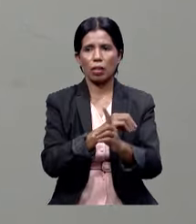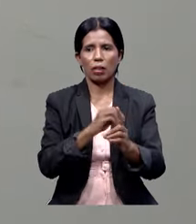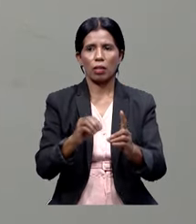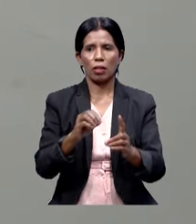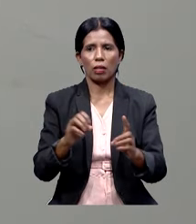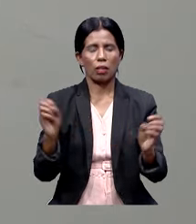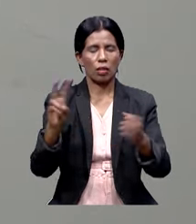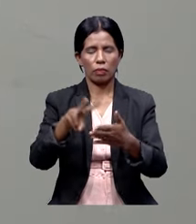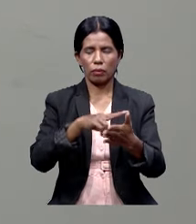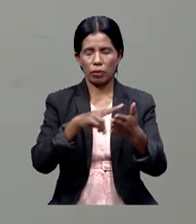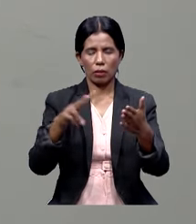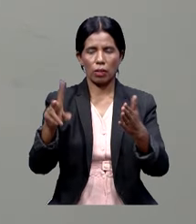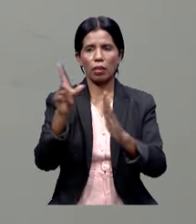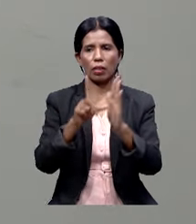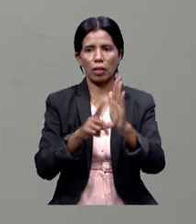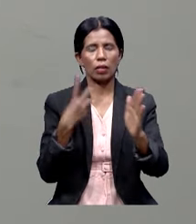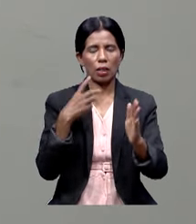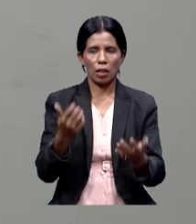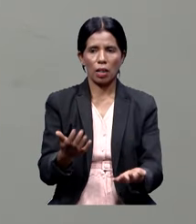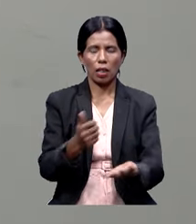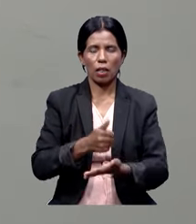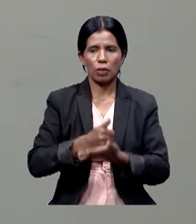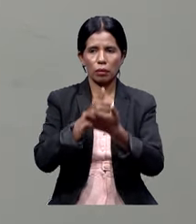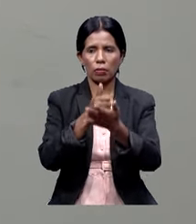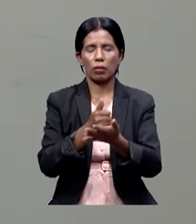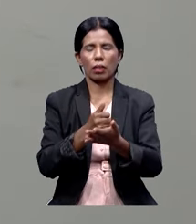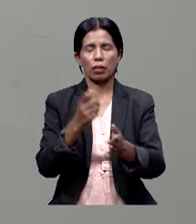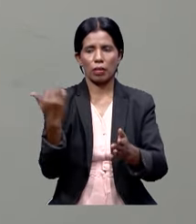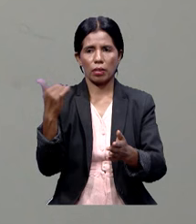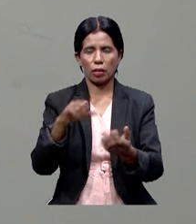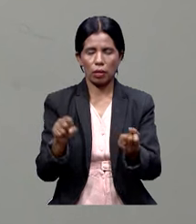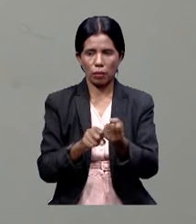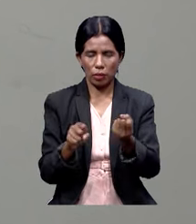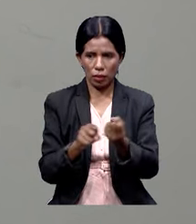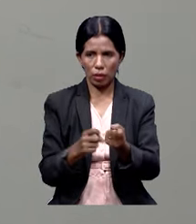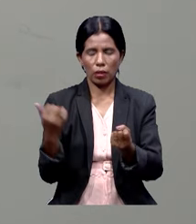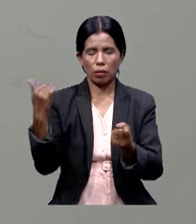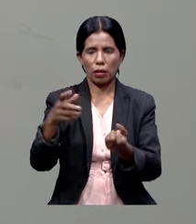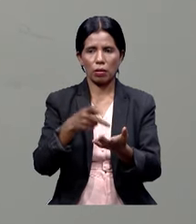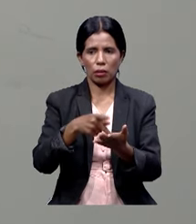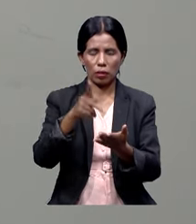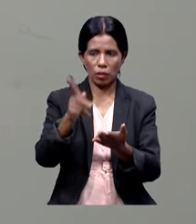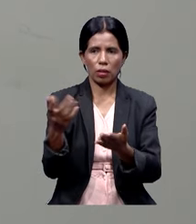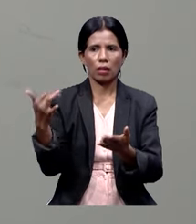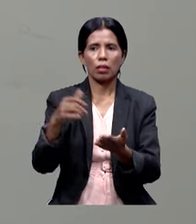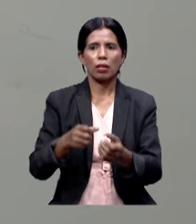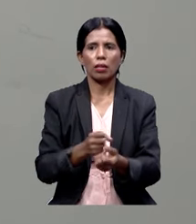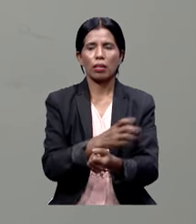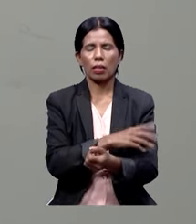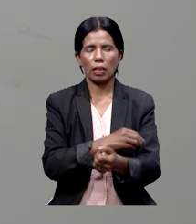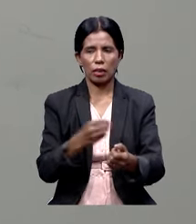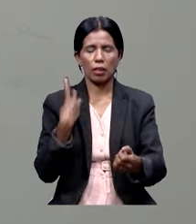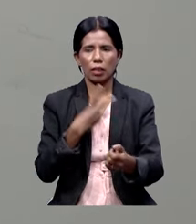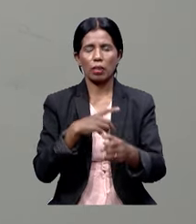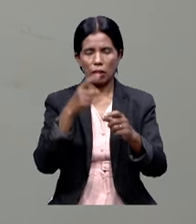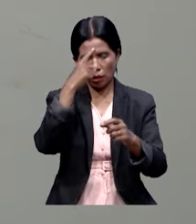ela viola ali também tá cara até na fati se a neve que se contribui contribuinte se a batasa linha a tu nem contribui na fati até lá tá te tá